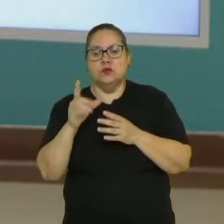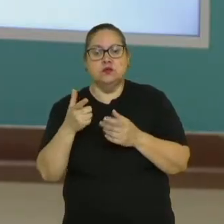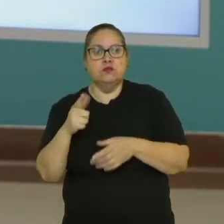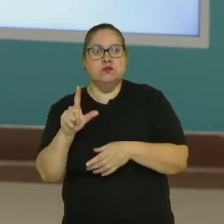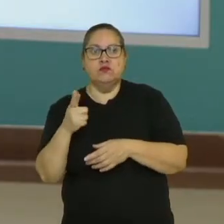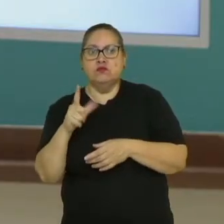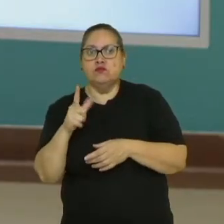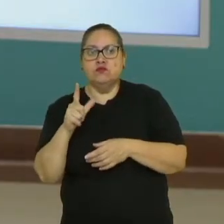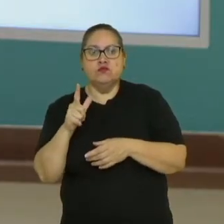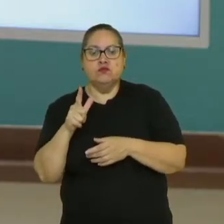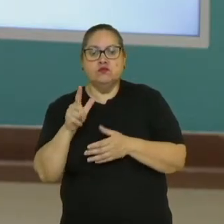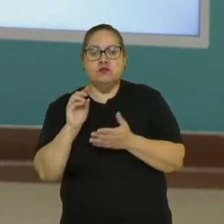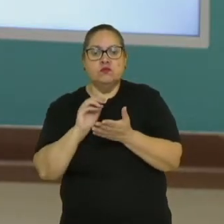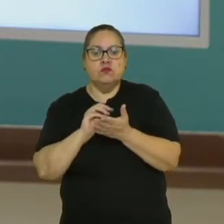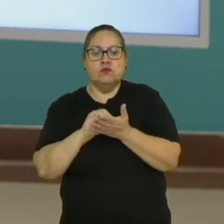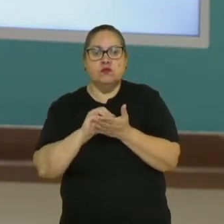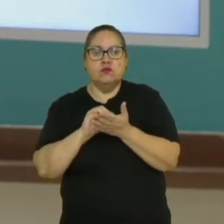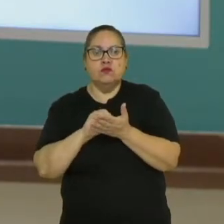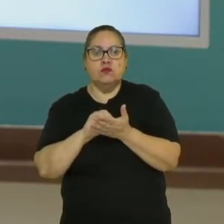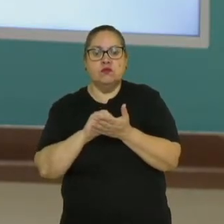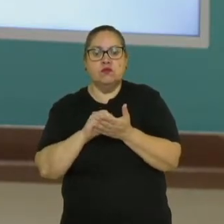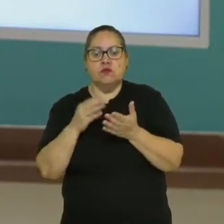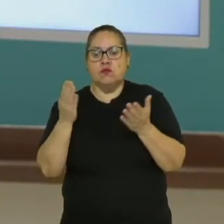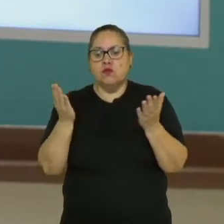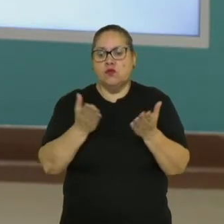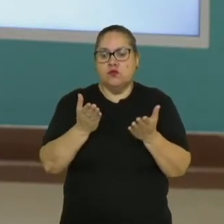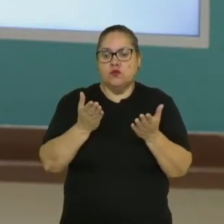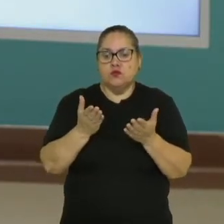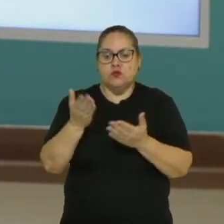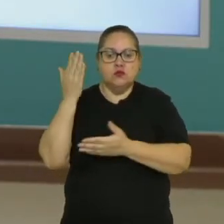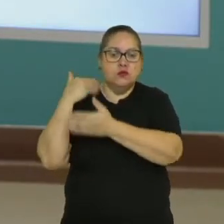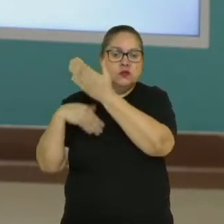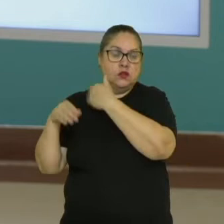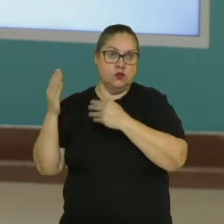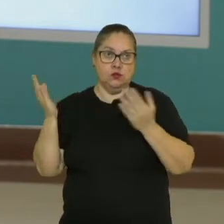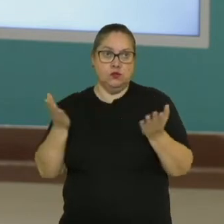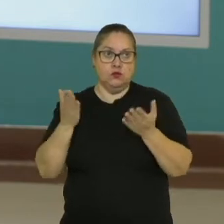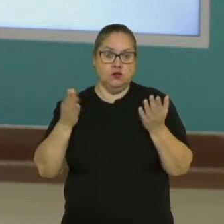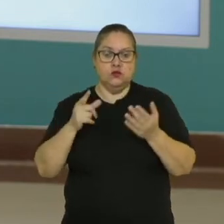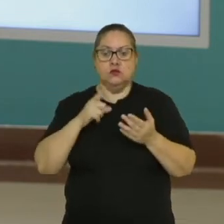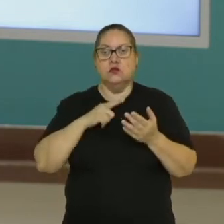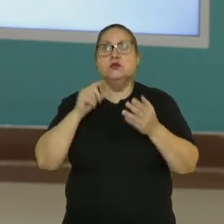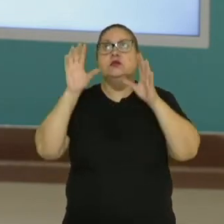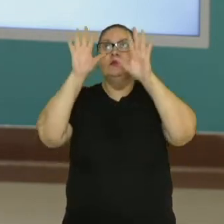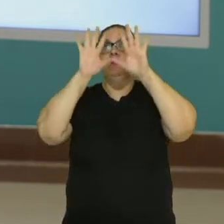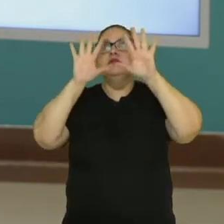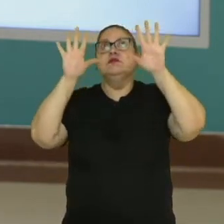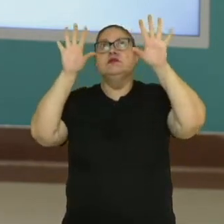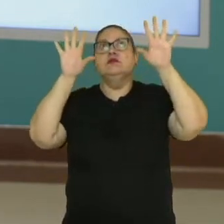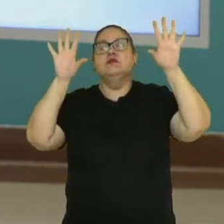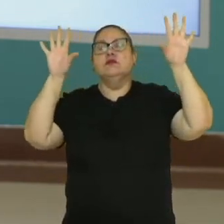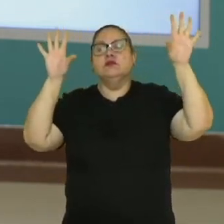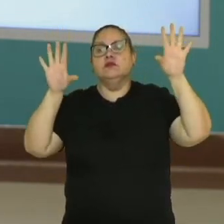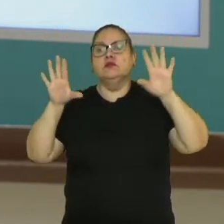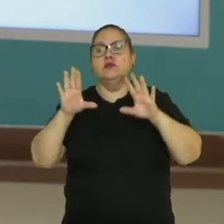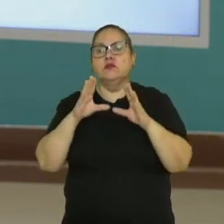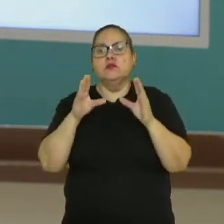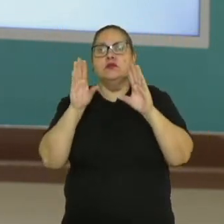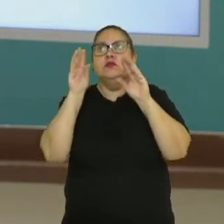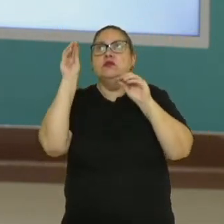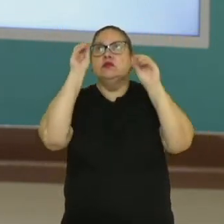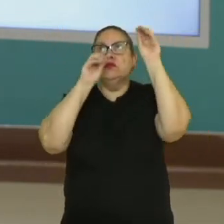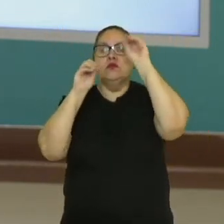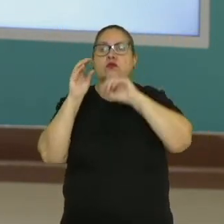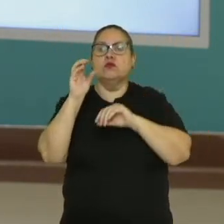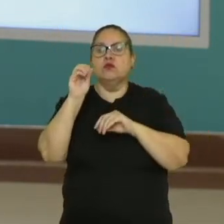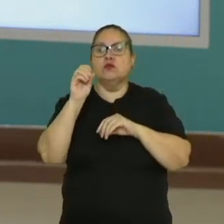na atualidade para a de antigamente. Hoje, nós temos na nossa atmosfera, na sua